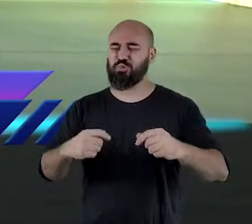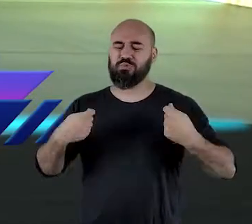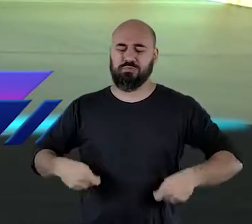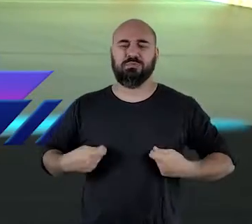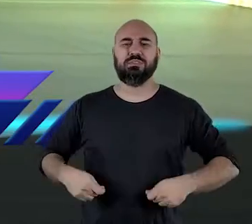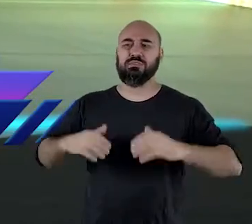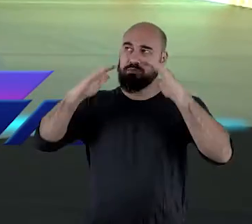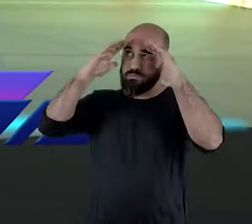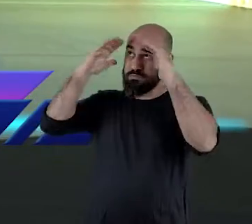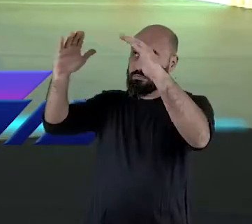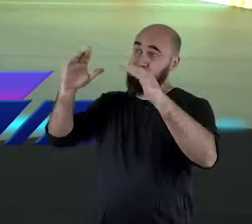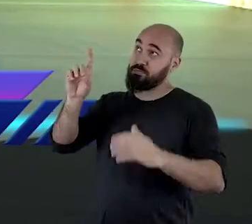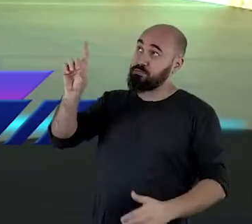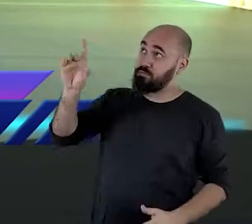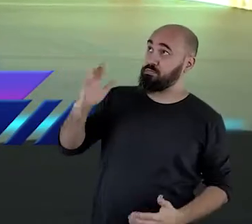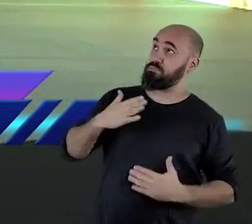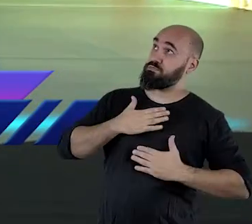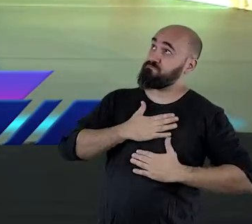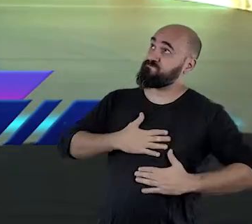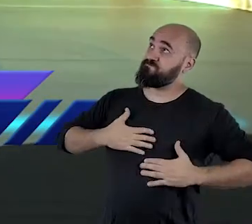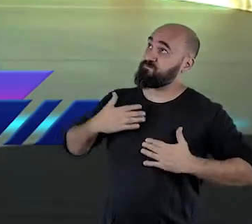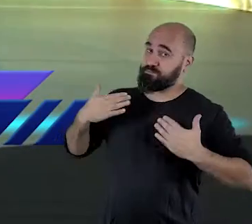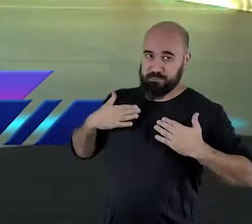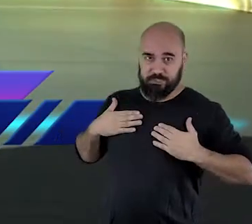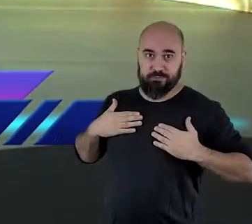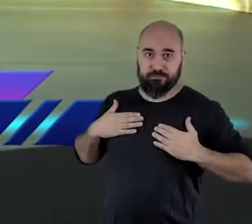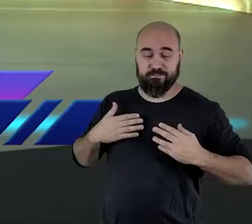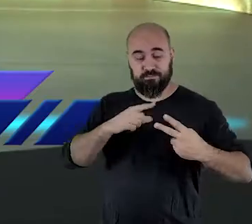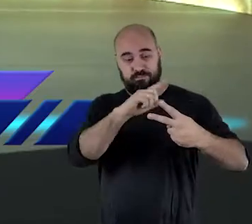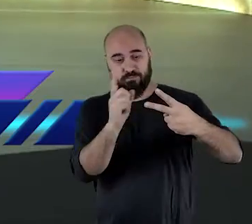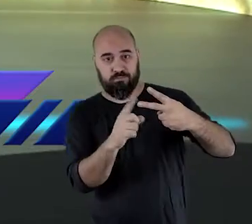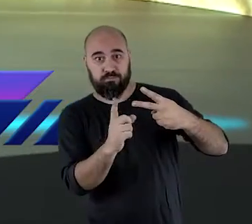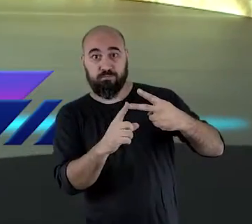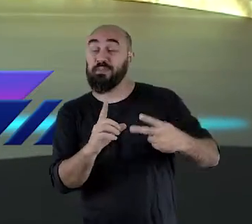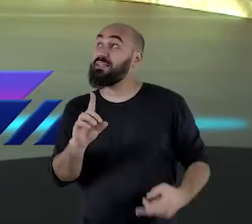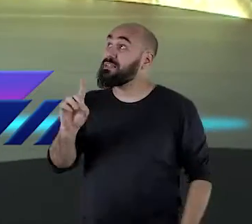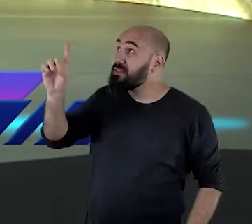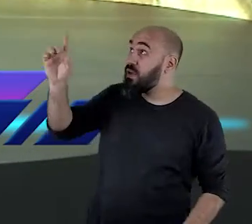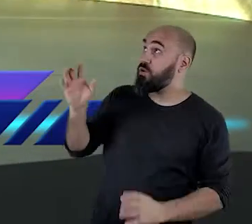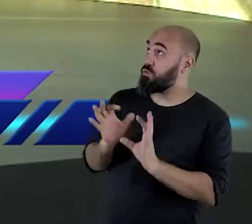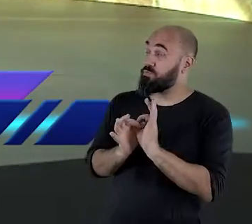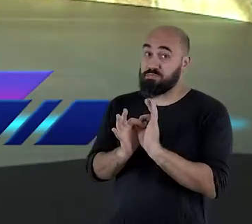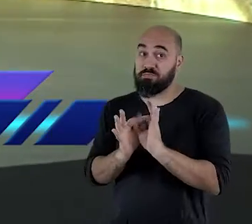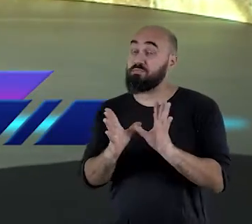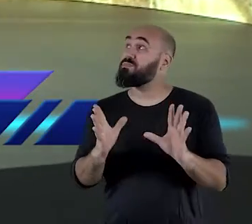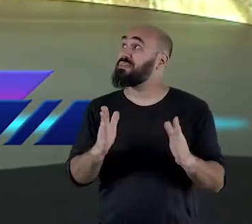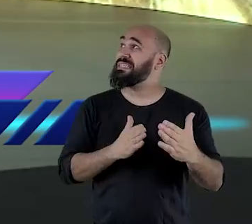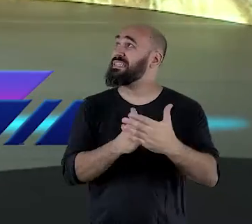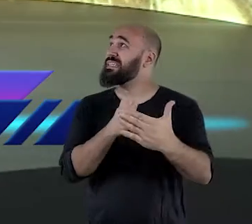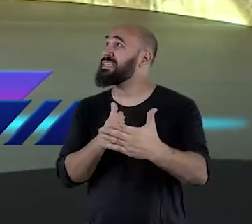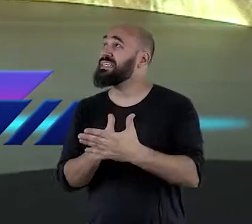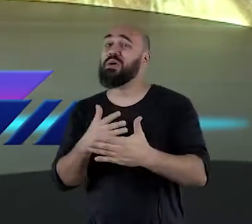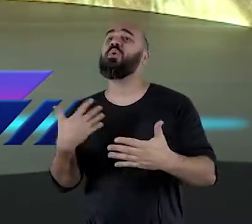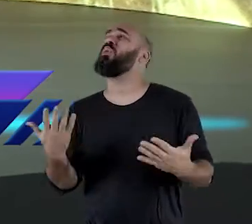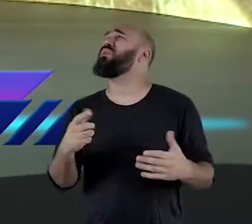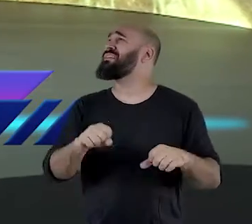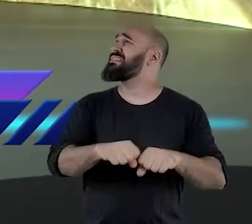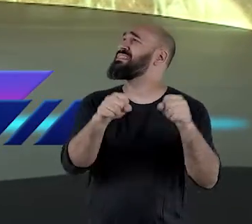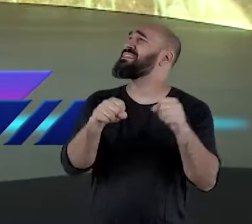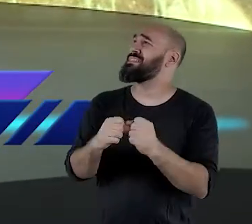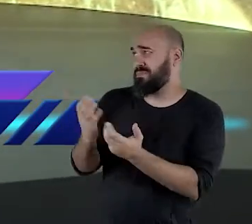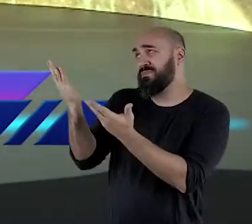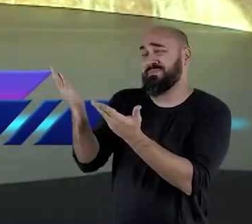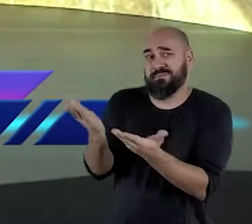Segundo, permita que Deus retire os obstáculos que estão à sua frente. Daniel começa